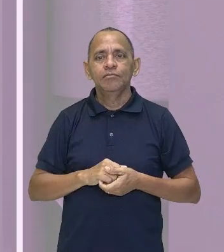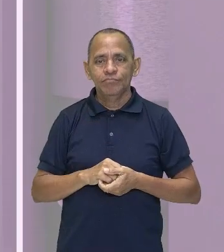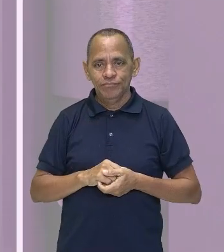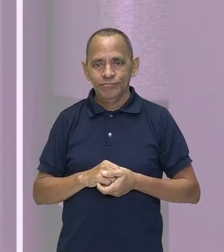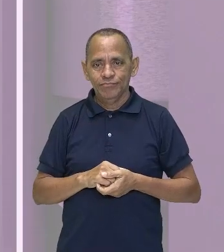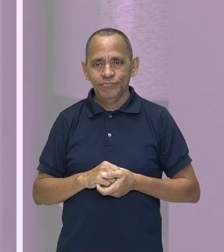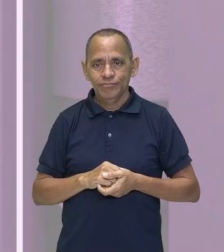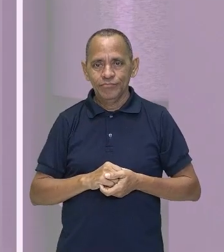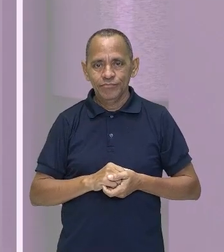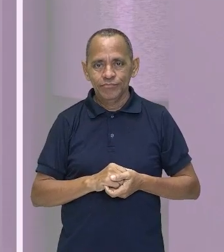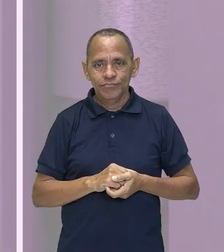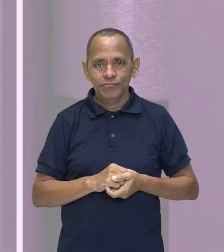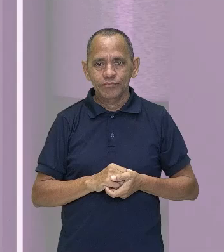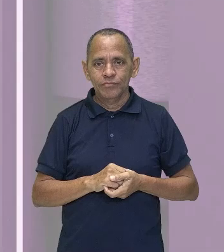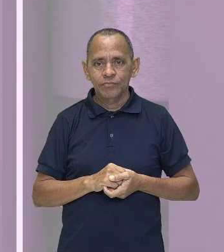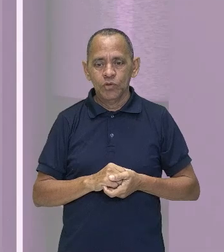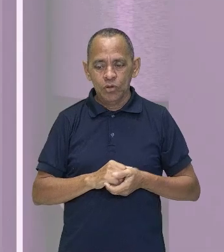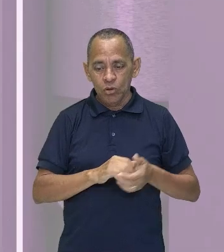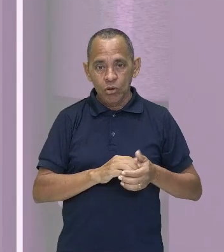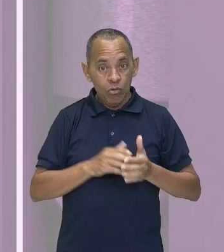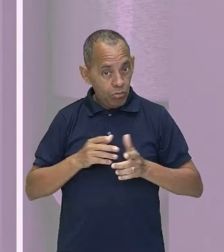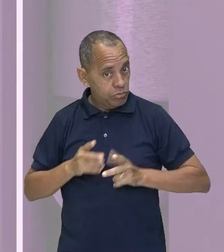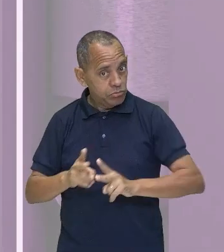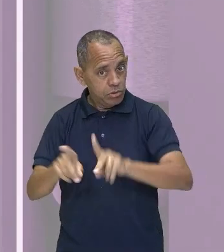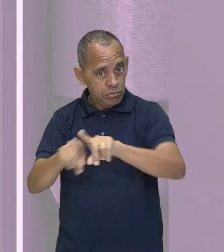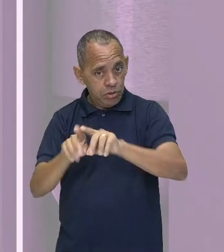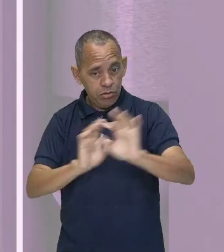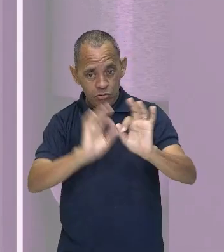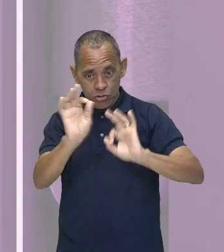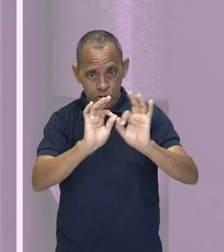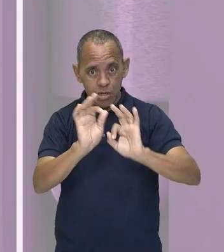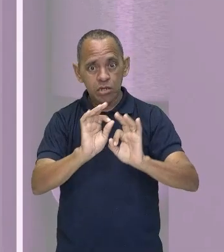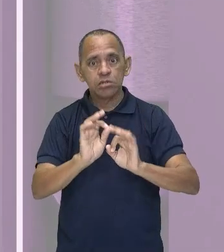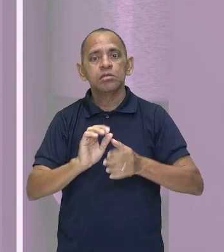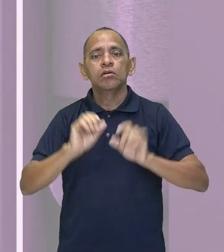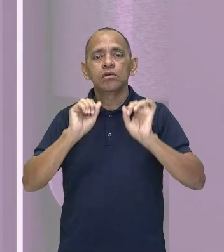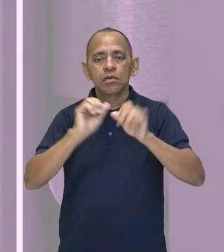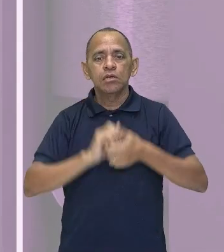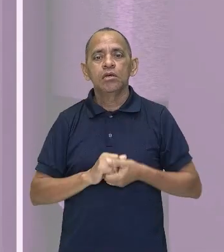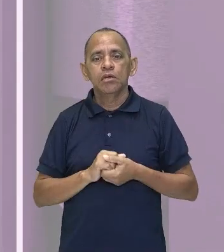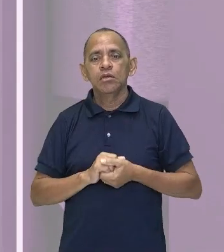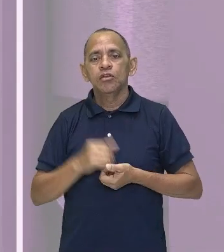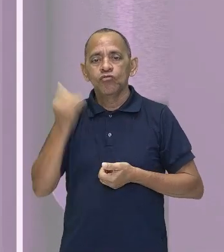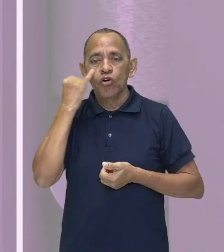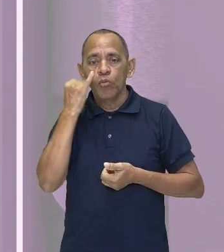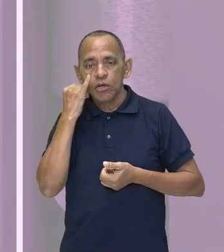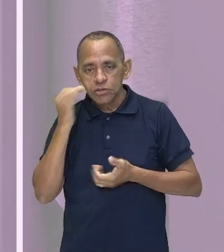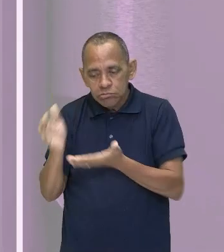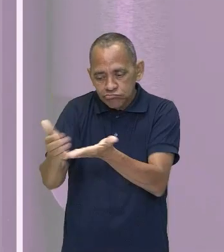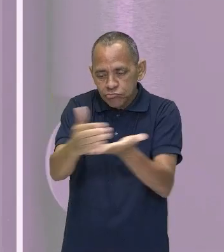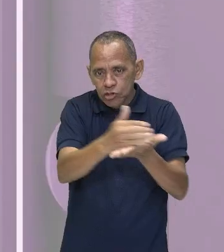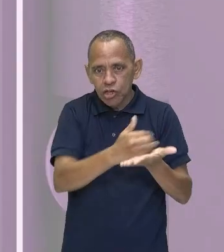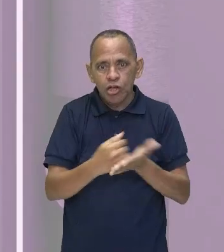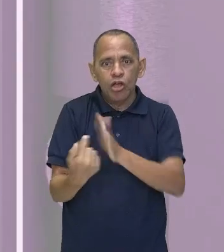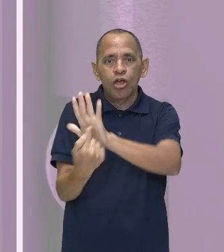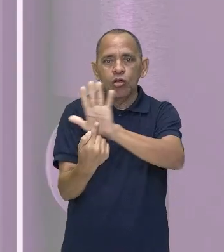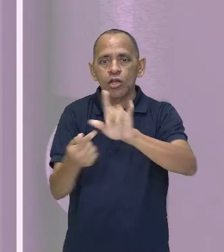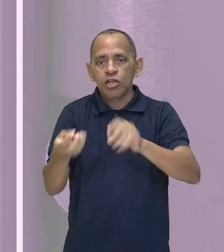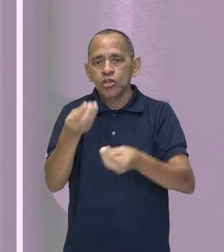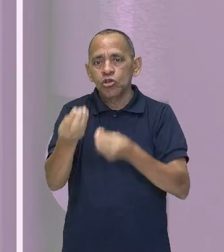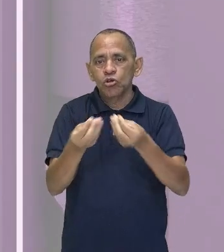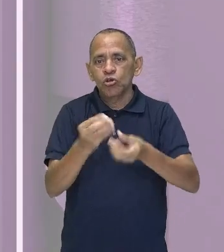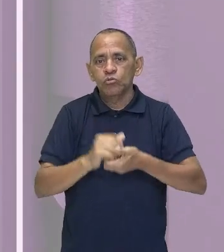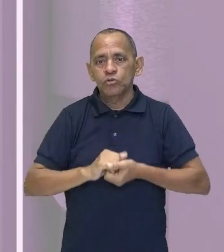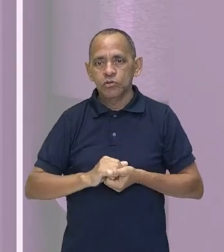certo? Seguindo em frente, né, falando ainda da organização aí dos dados, né, foi apresentado por meio, os dados podem